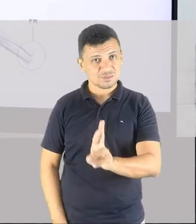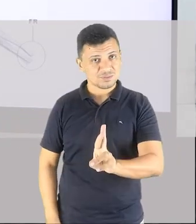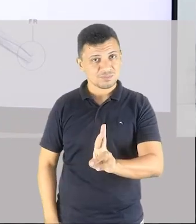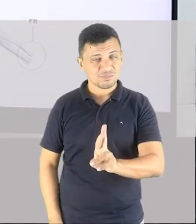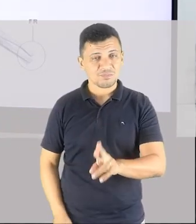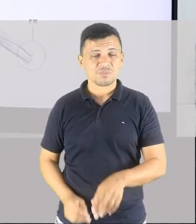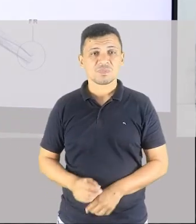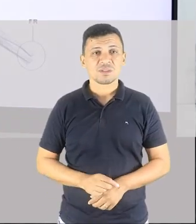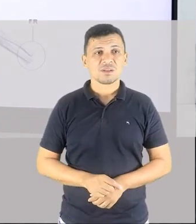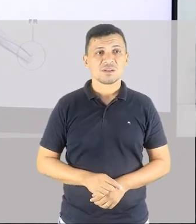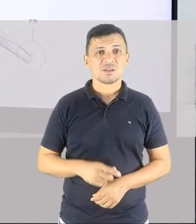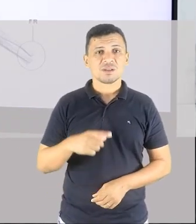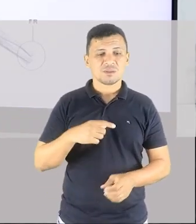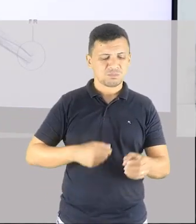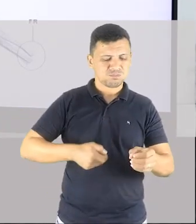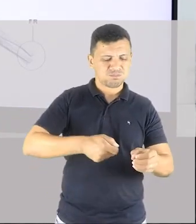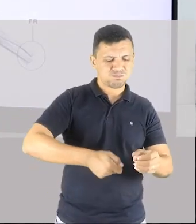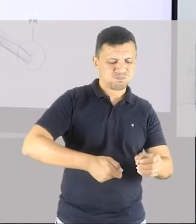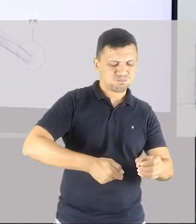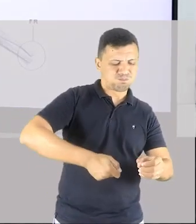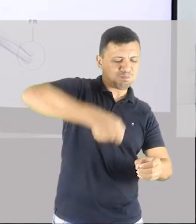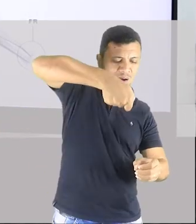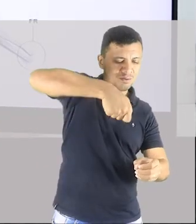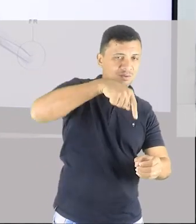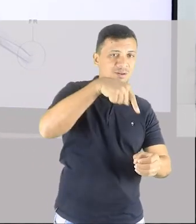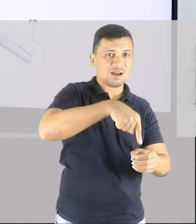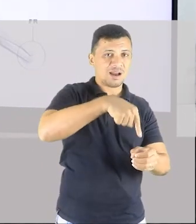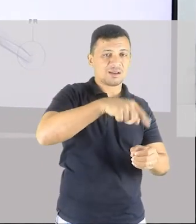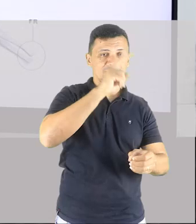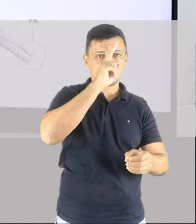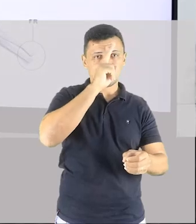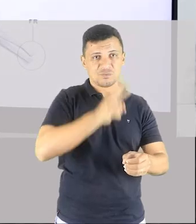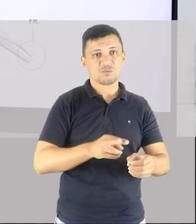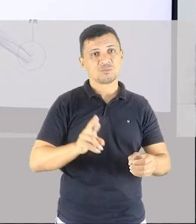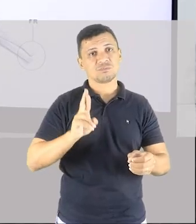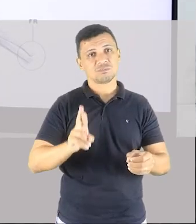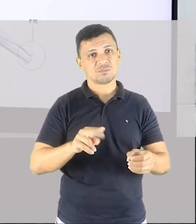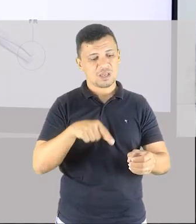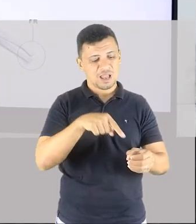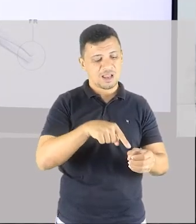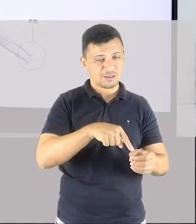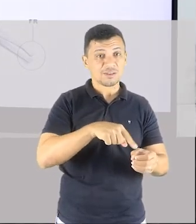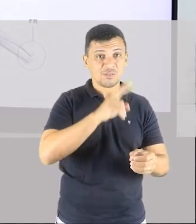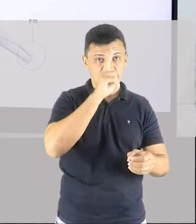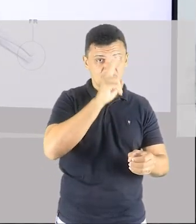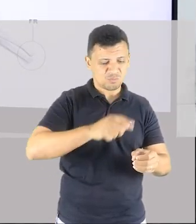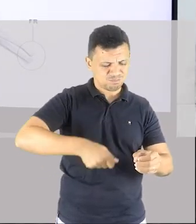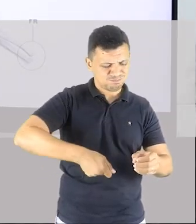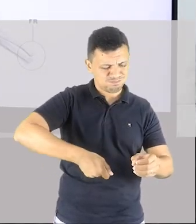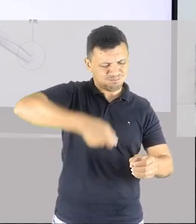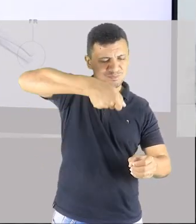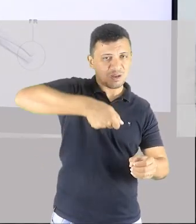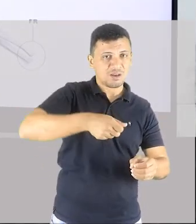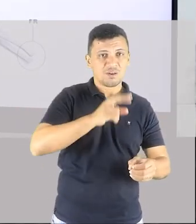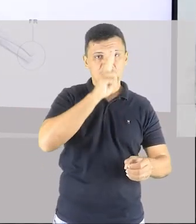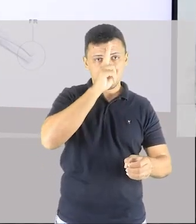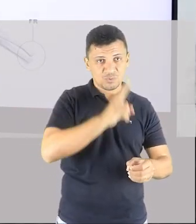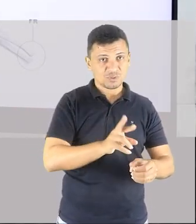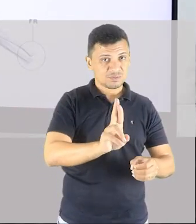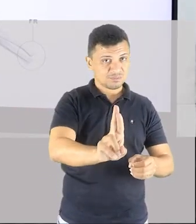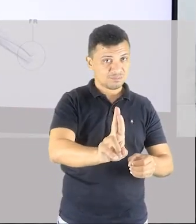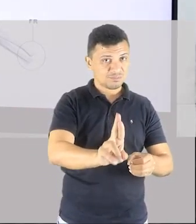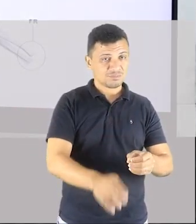resistente. O abridor de garrafa, abrir a tampa. Aonde estiver fazendo a força para abrir é a força